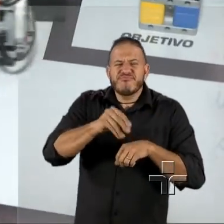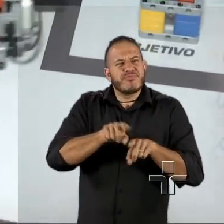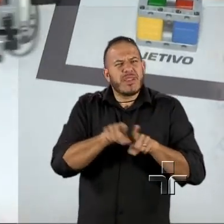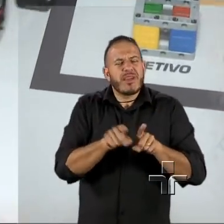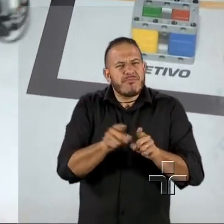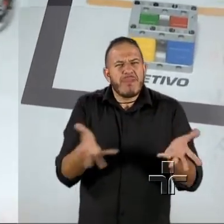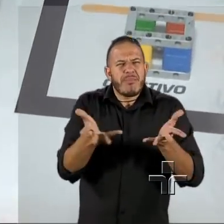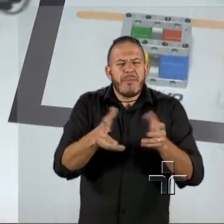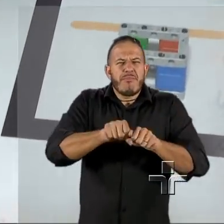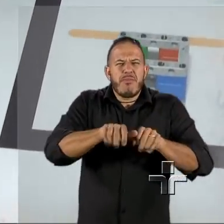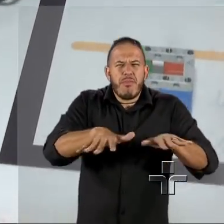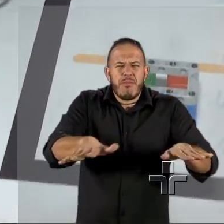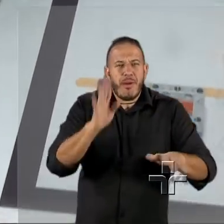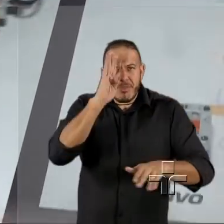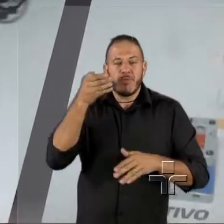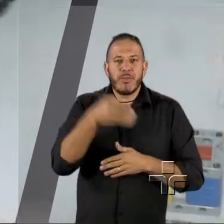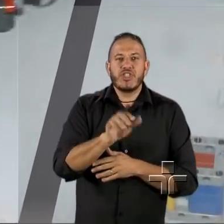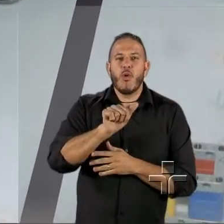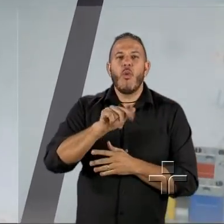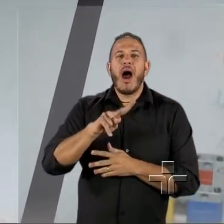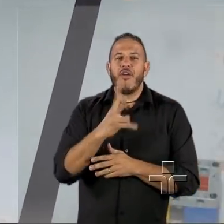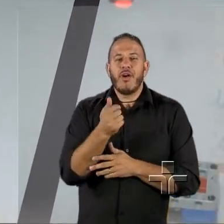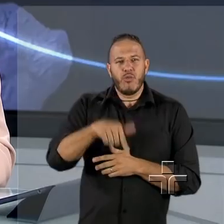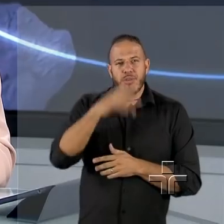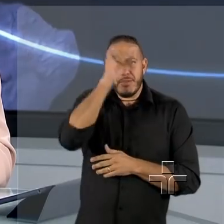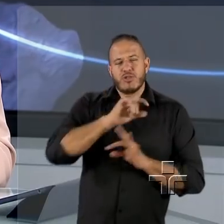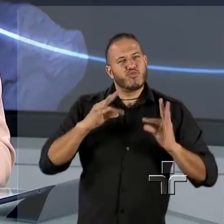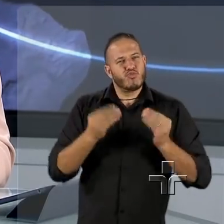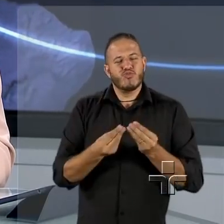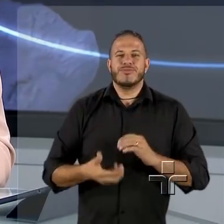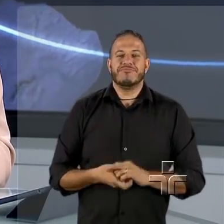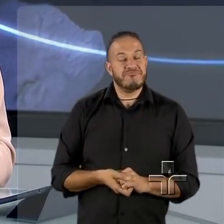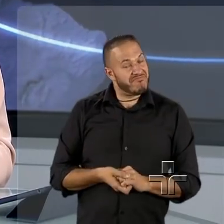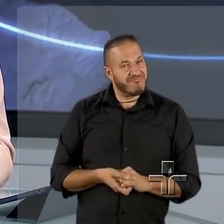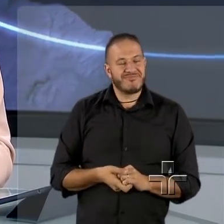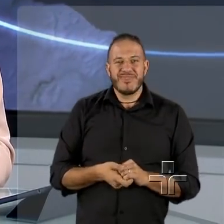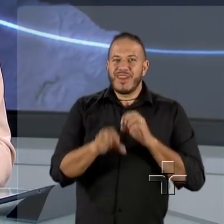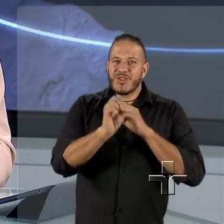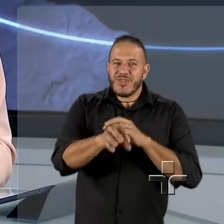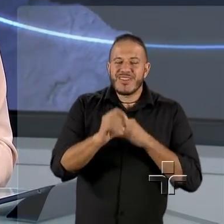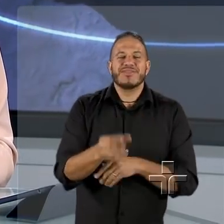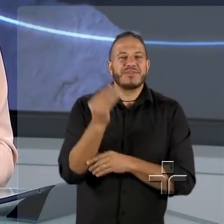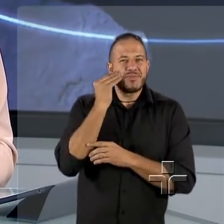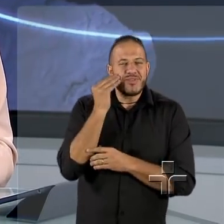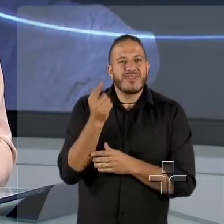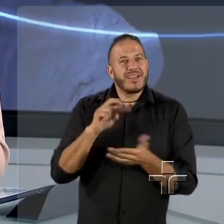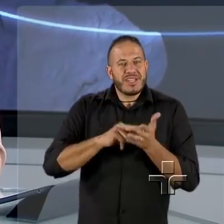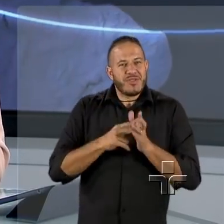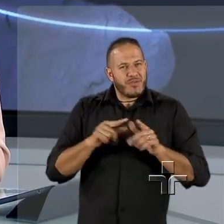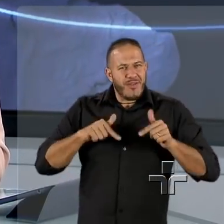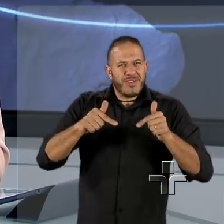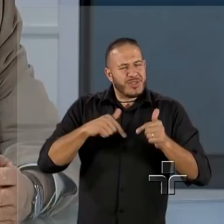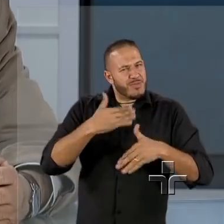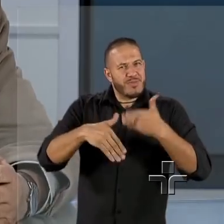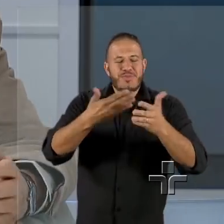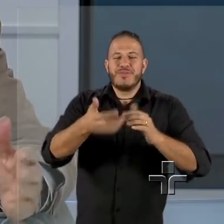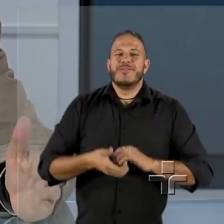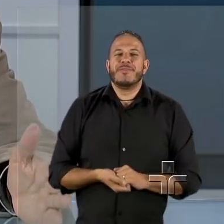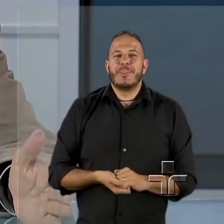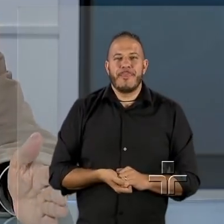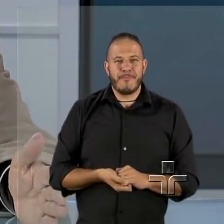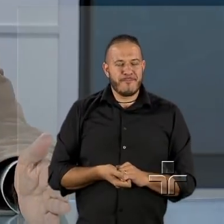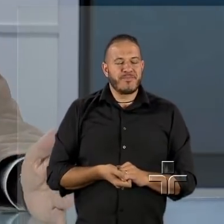demais estudantes das escolas públicas da região. Todos são convidados a participar das atividades e contam com a ajuda dos alunos do Alfa